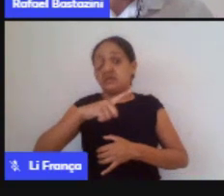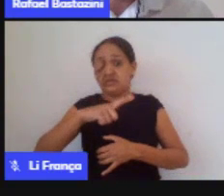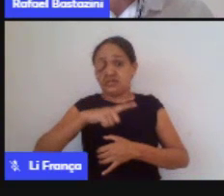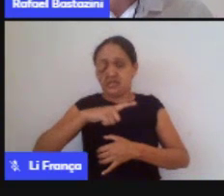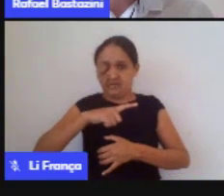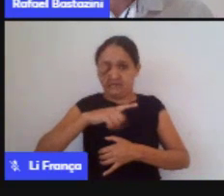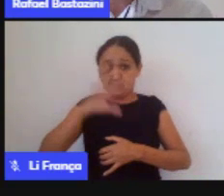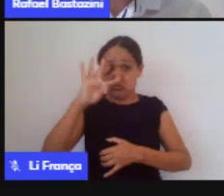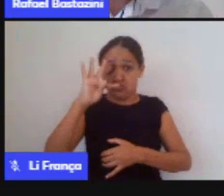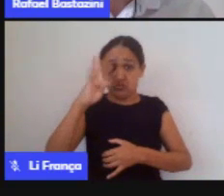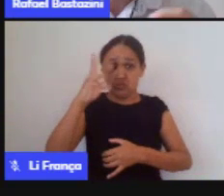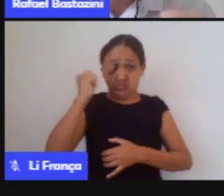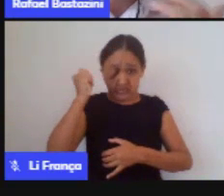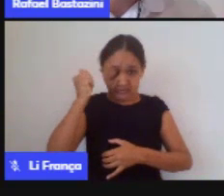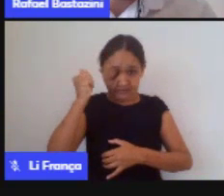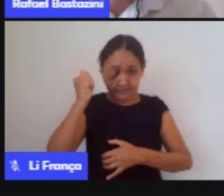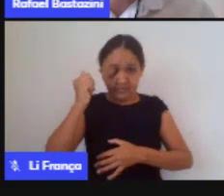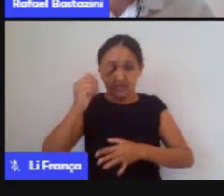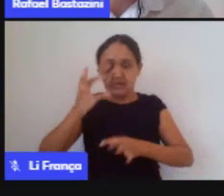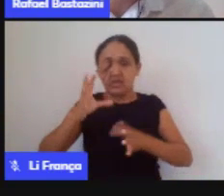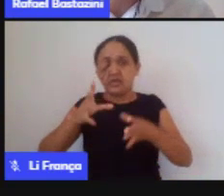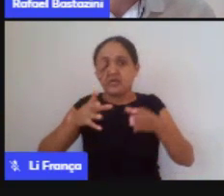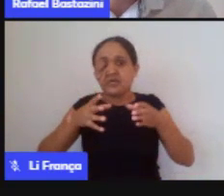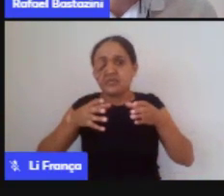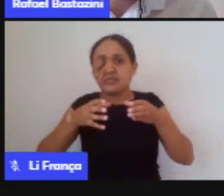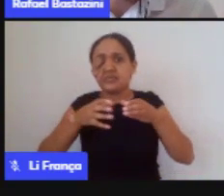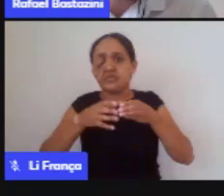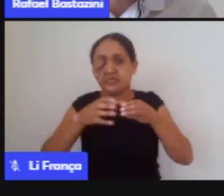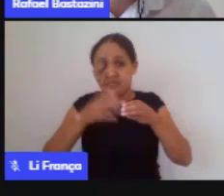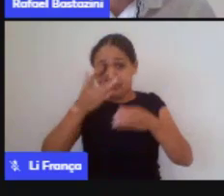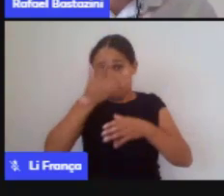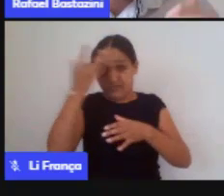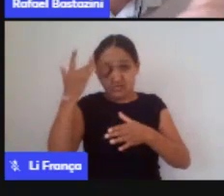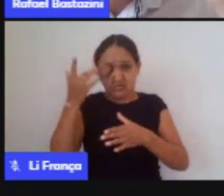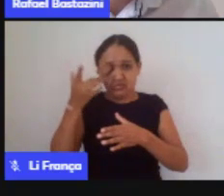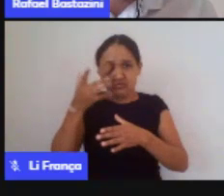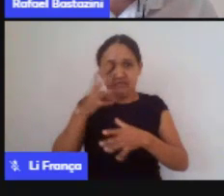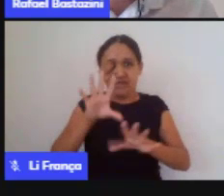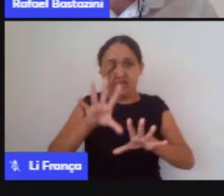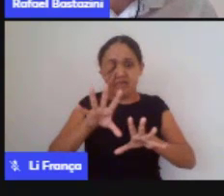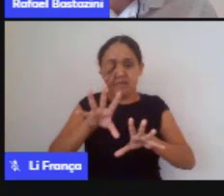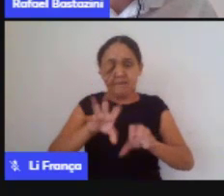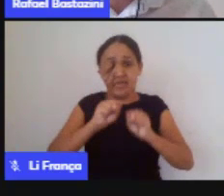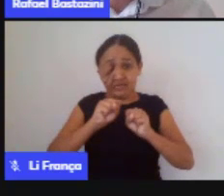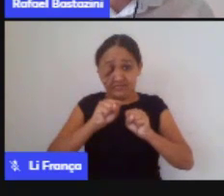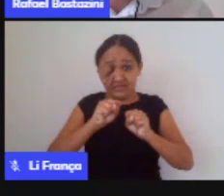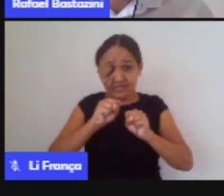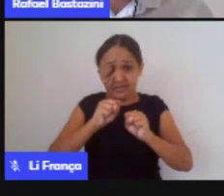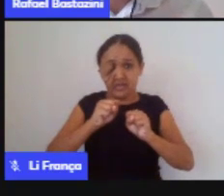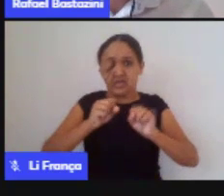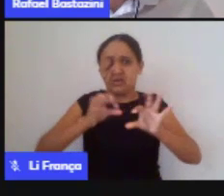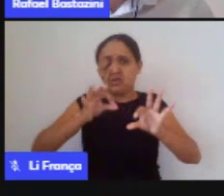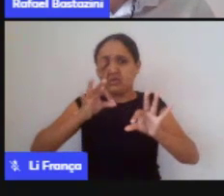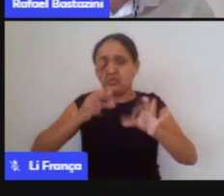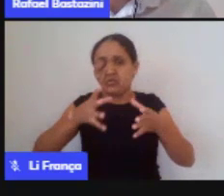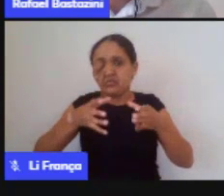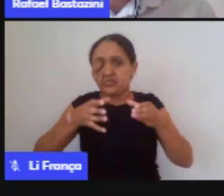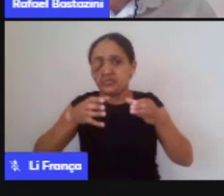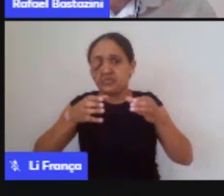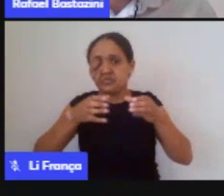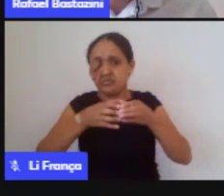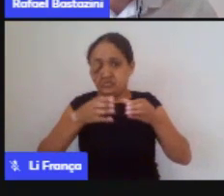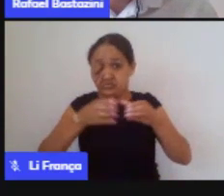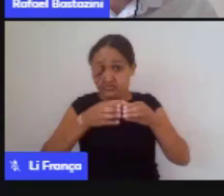um processo de apropriação da riqueza coletiva por meio da extensão das infraestruturas por